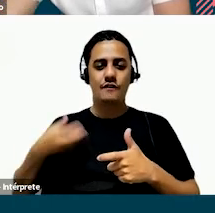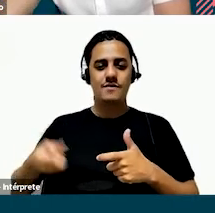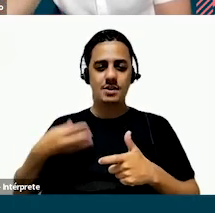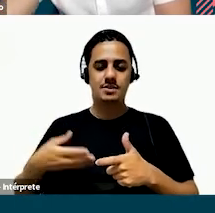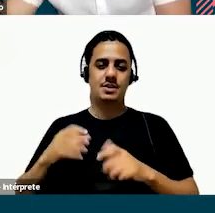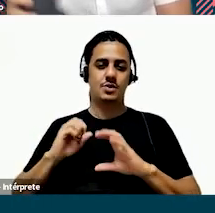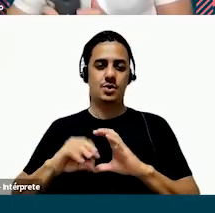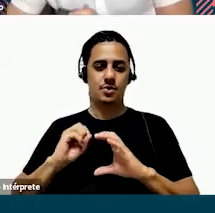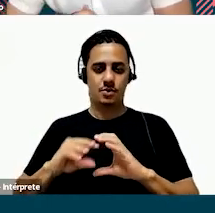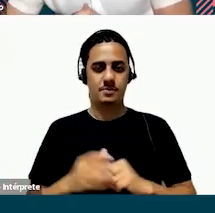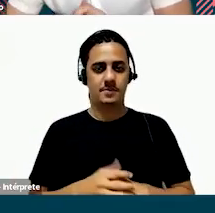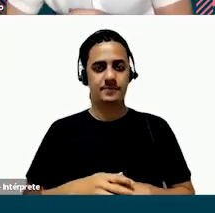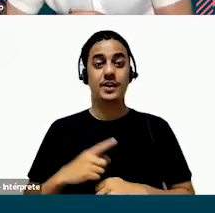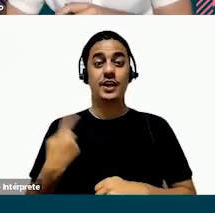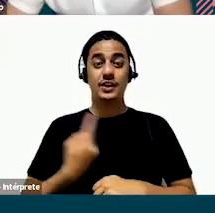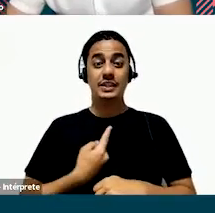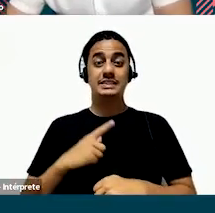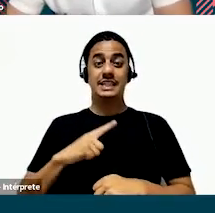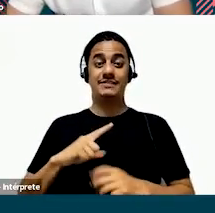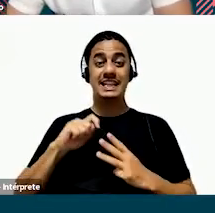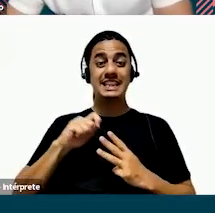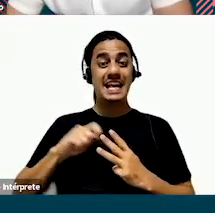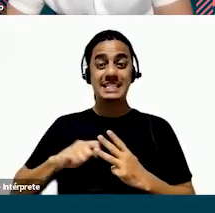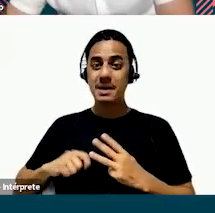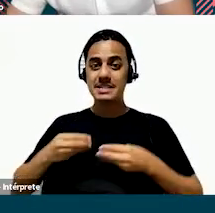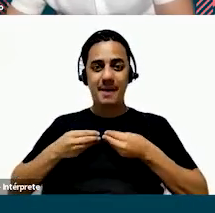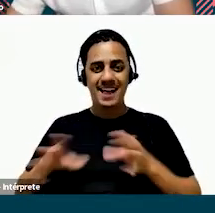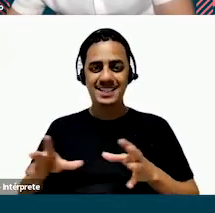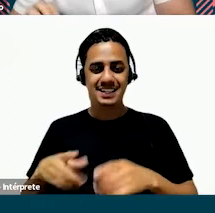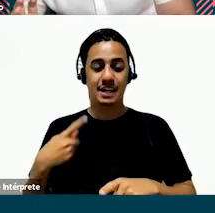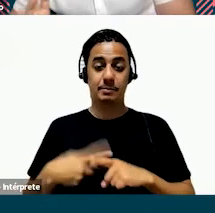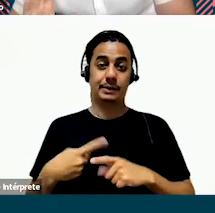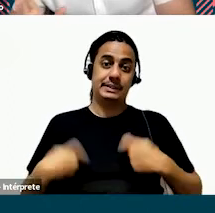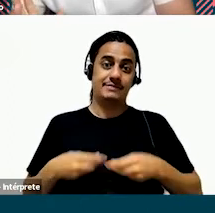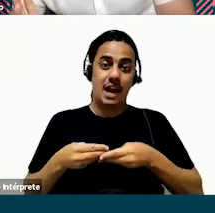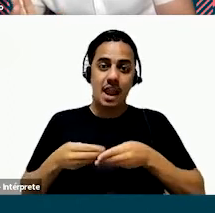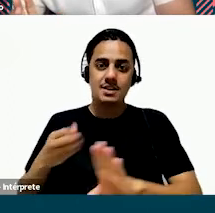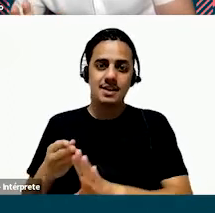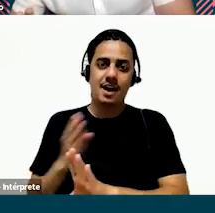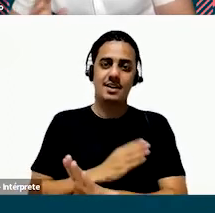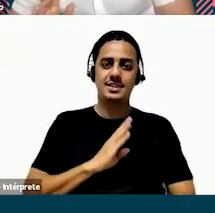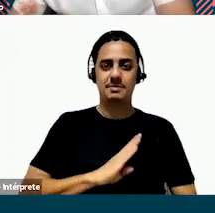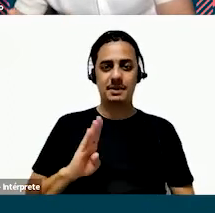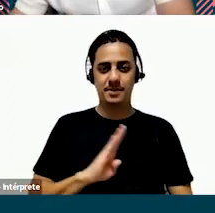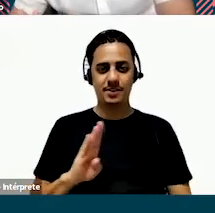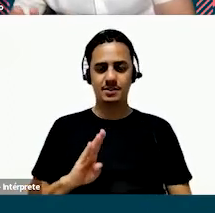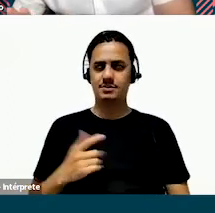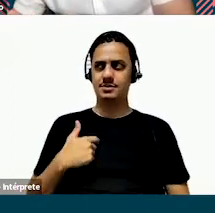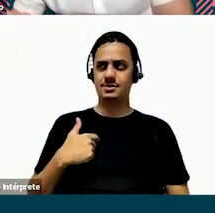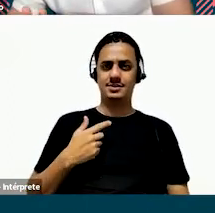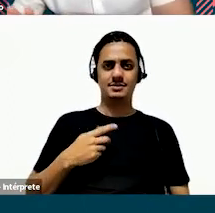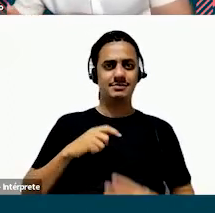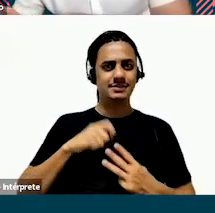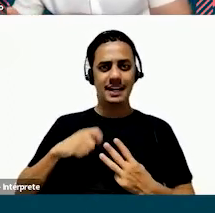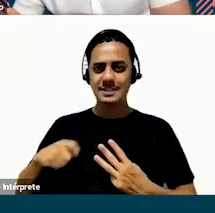E aí, a partir disso, a gente teve 3 meses para lançar o produto, porque a gente precisava lançar ali antes do Big Brother. Então, começa aquela